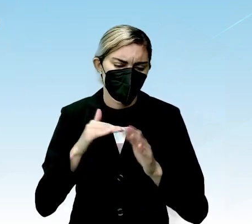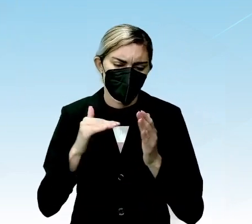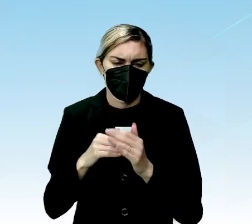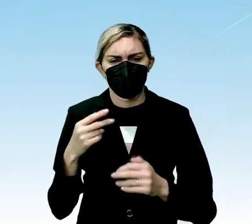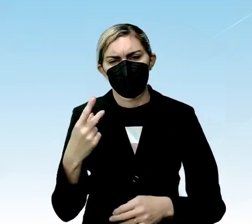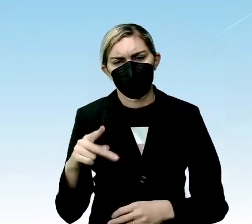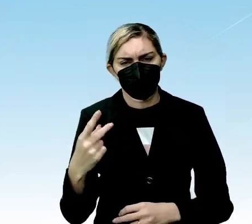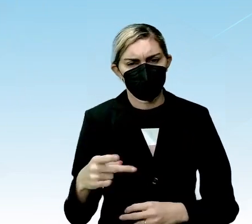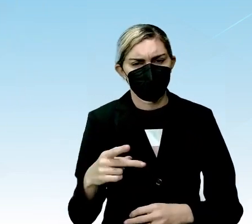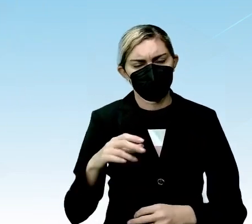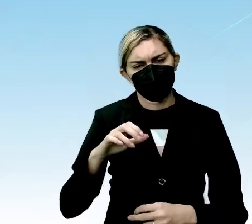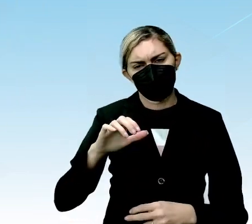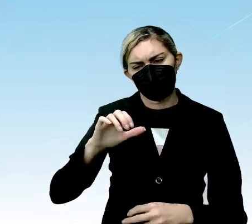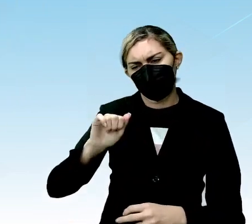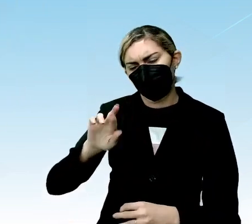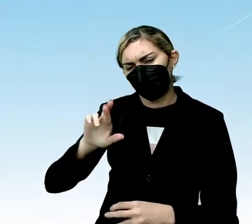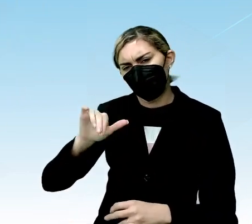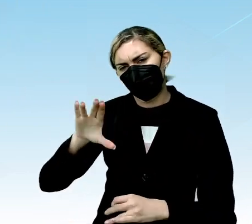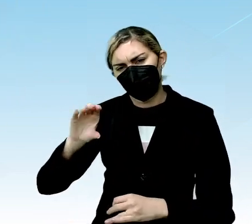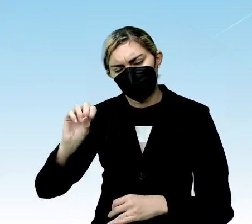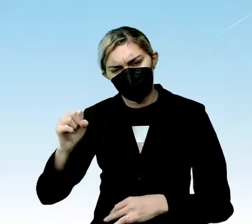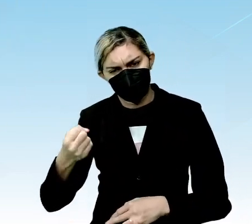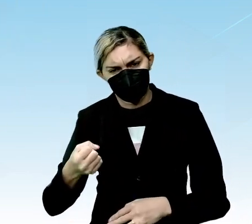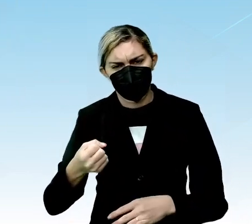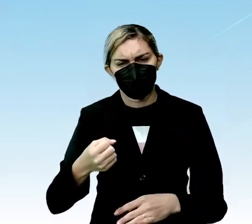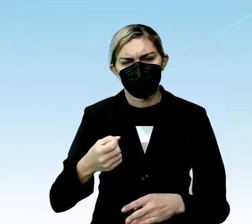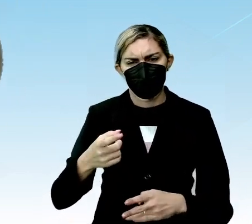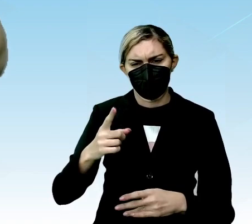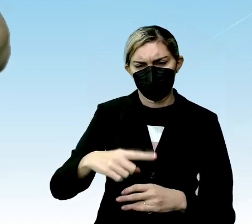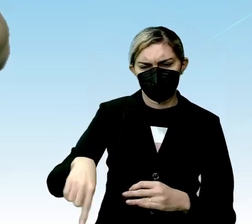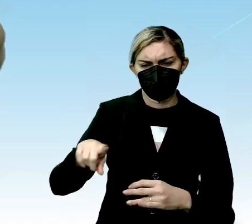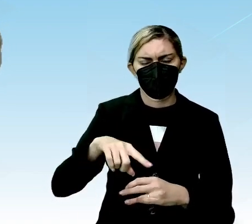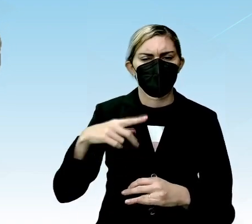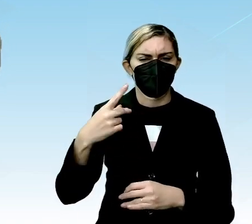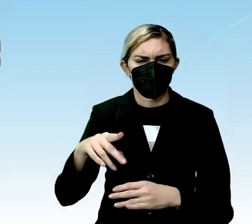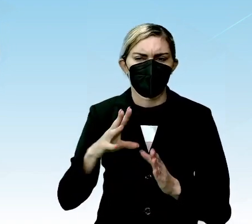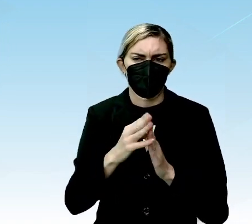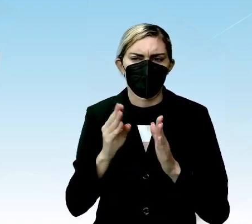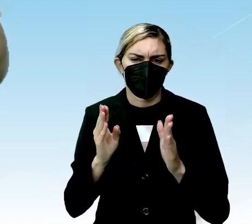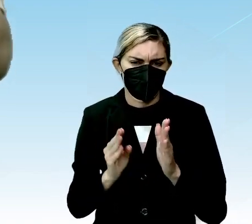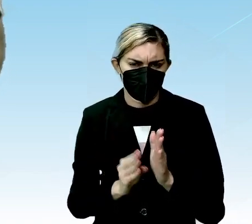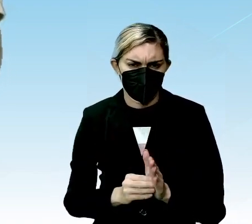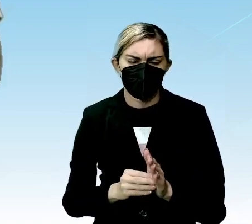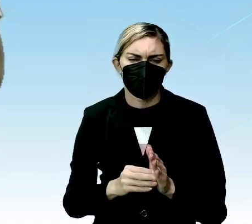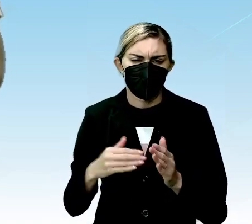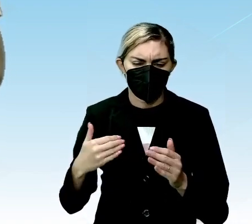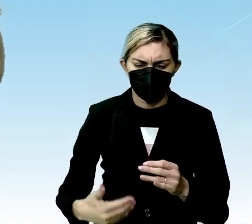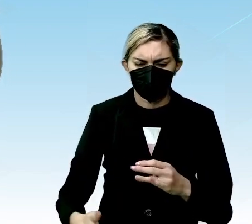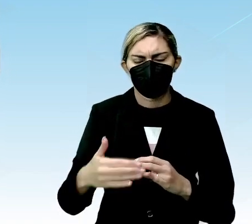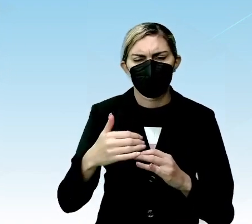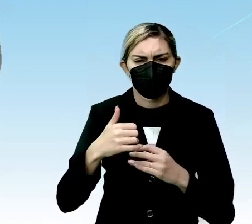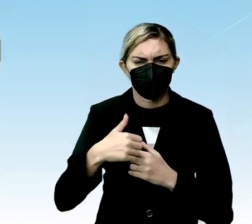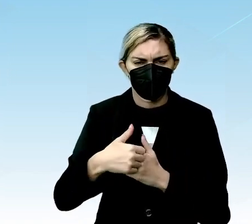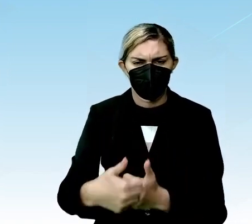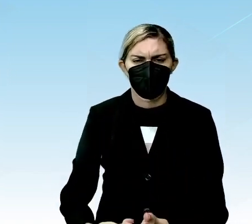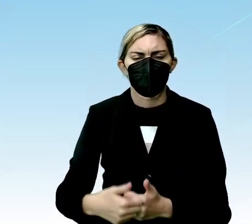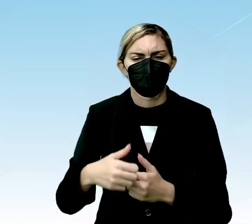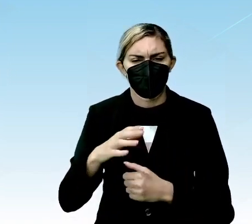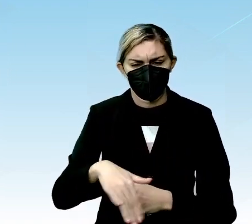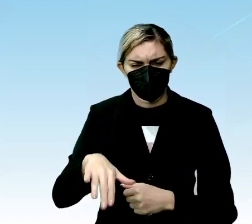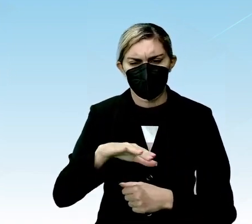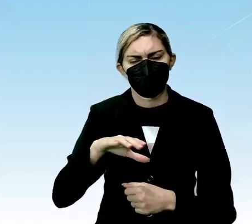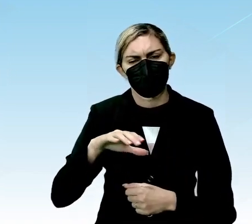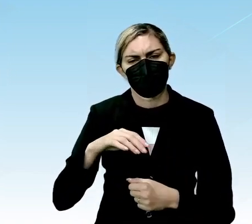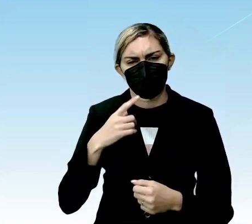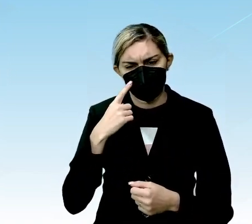seu arcabouço, como posso dizer, o seu conteúdo, que vai guiar tanto o adepto,